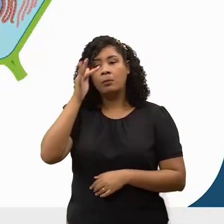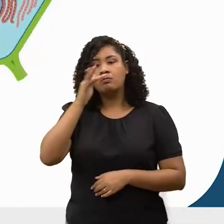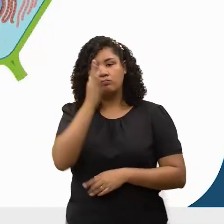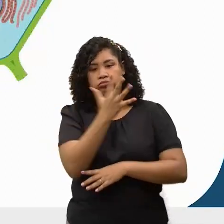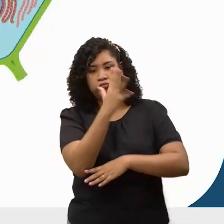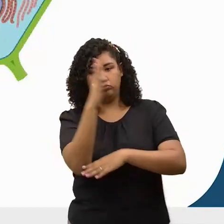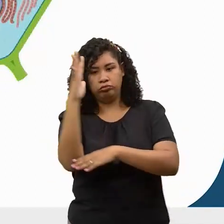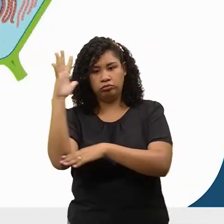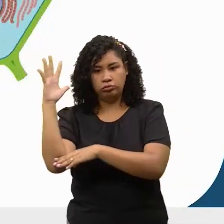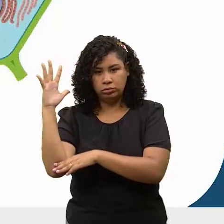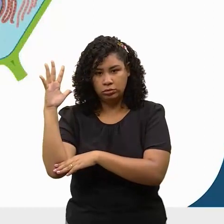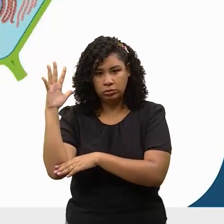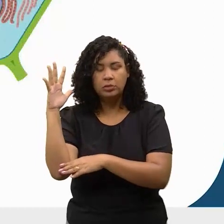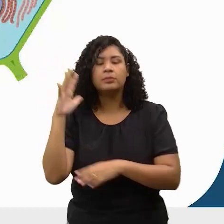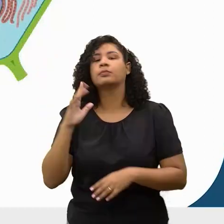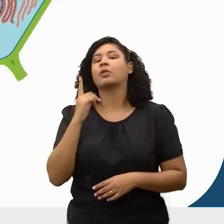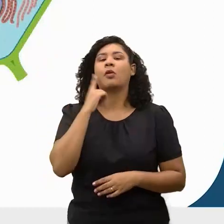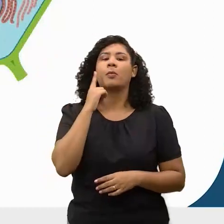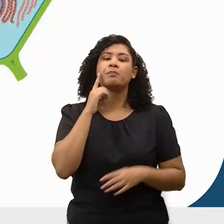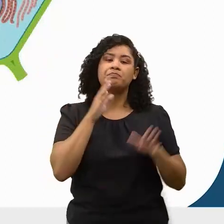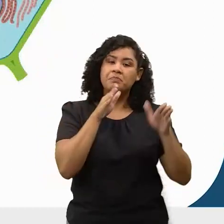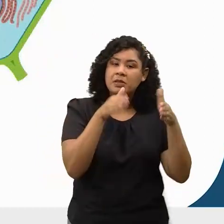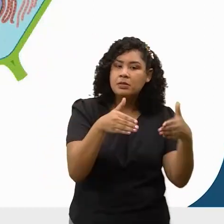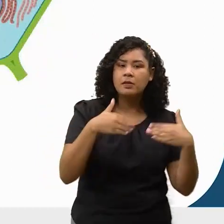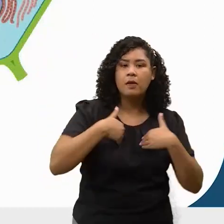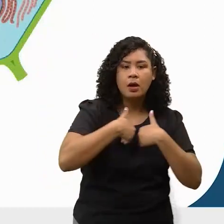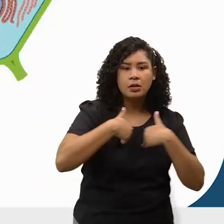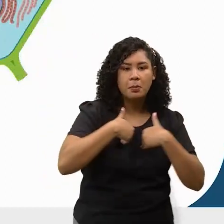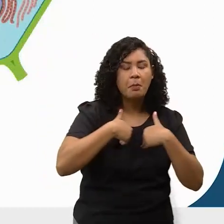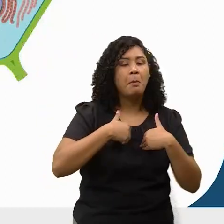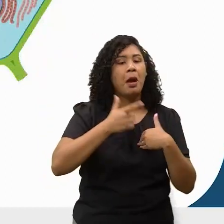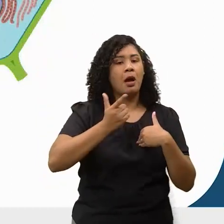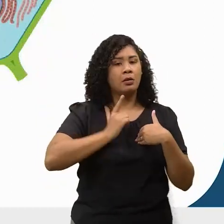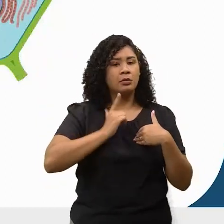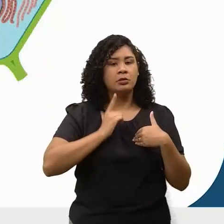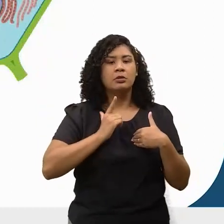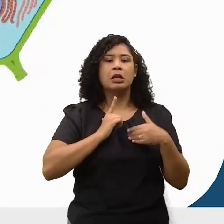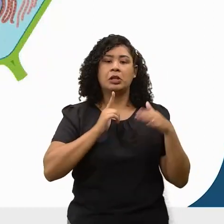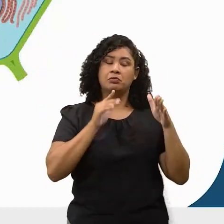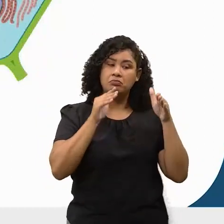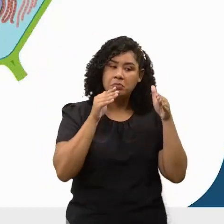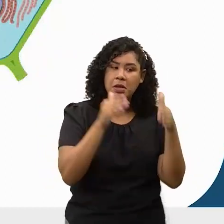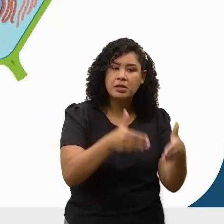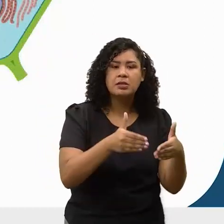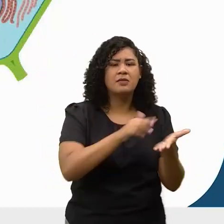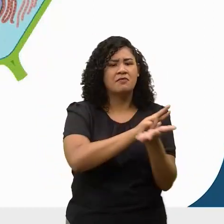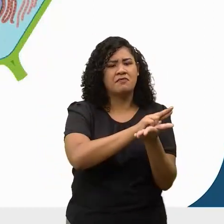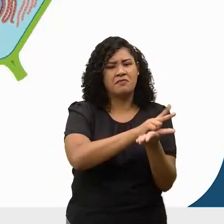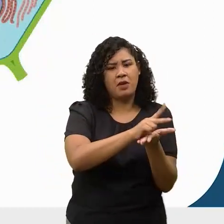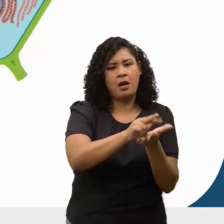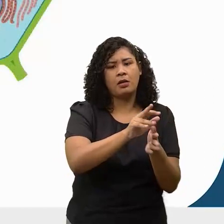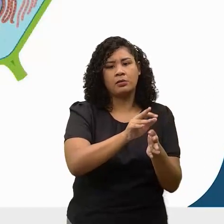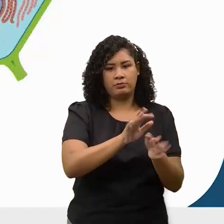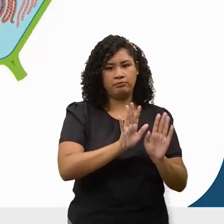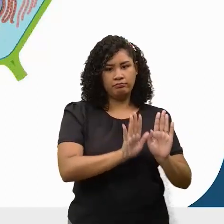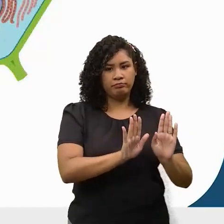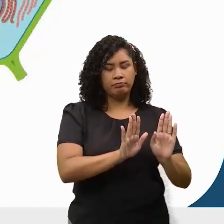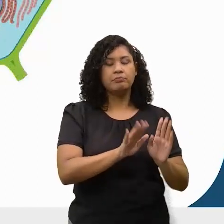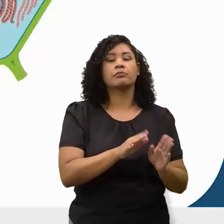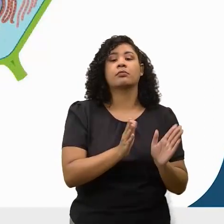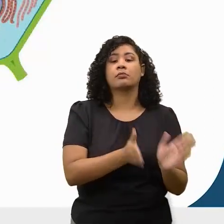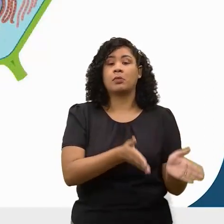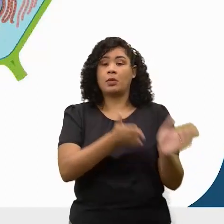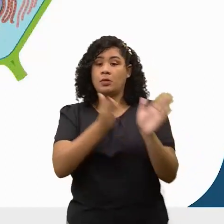eucarióticas animais, existem estruturas exclusivas, como o centríolo, lisossomo e etc. Nas